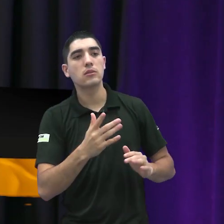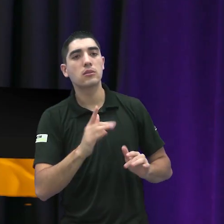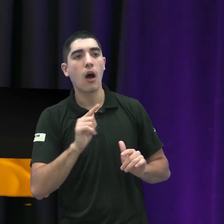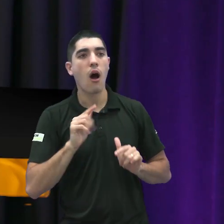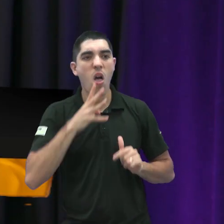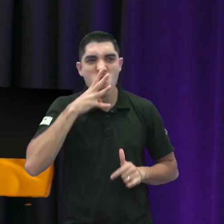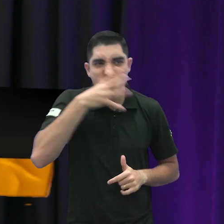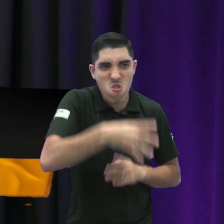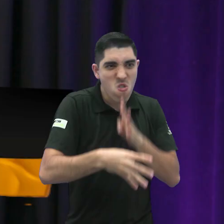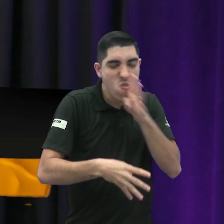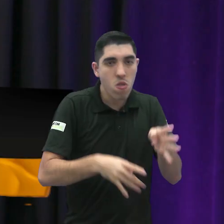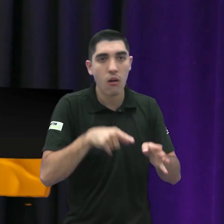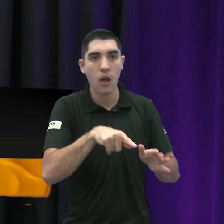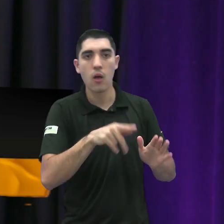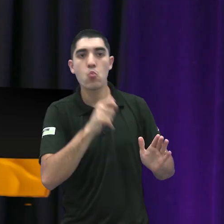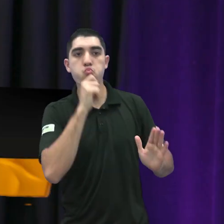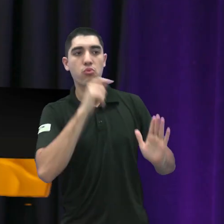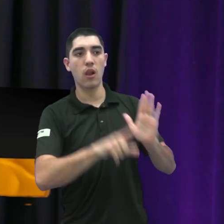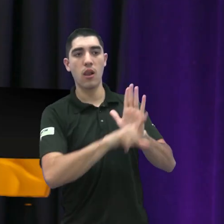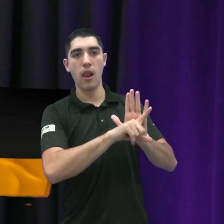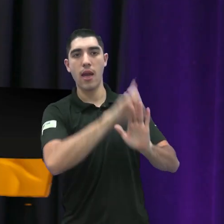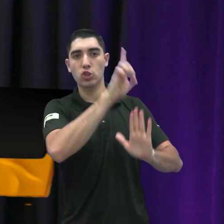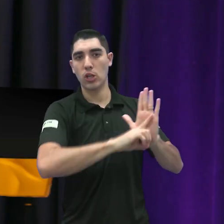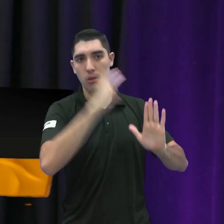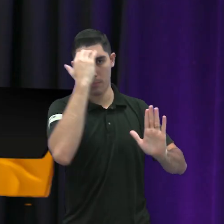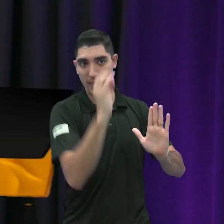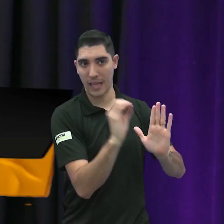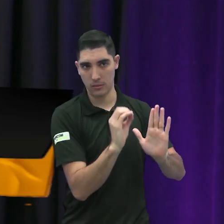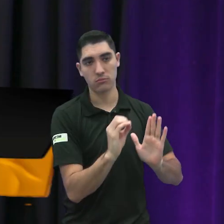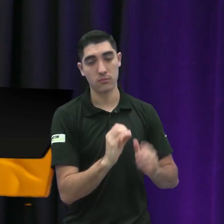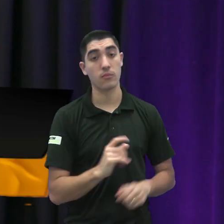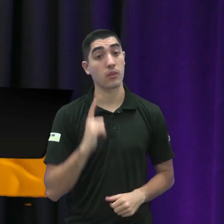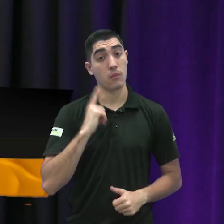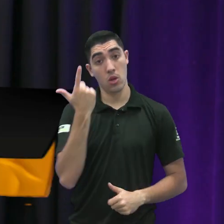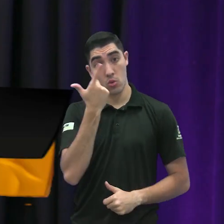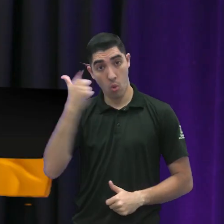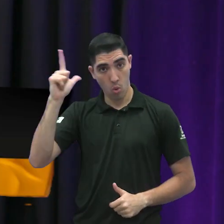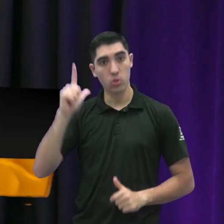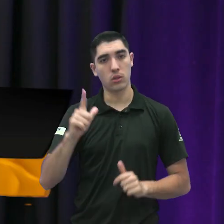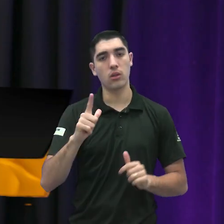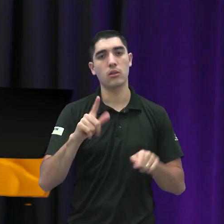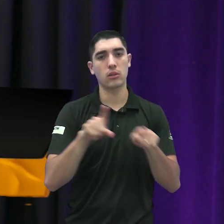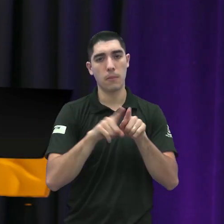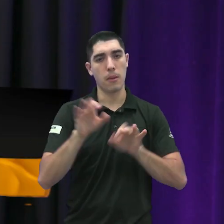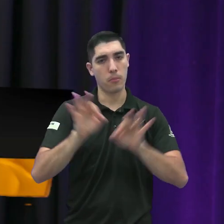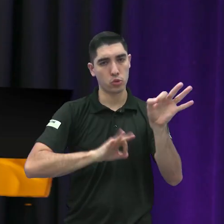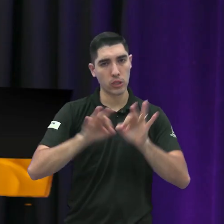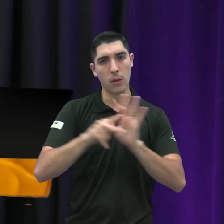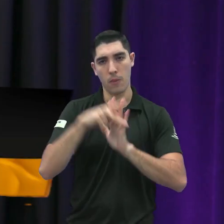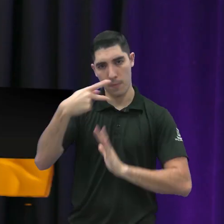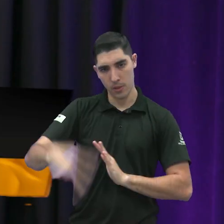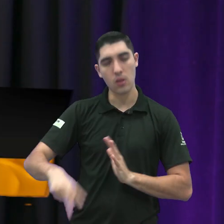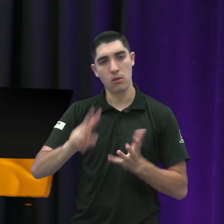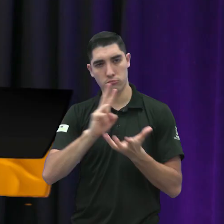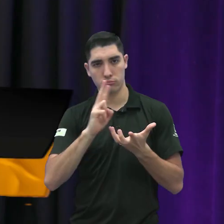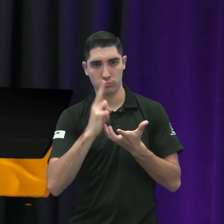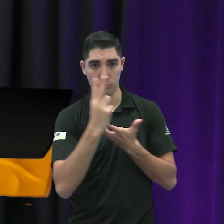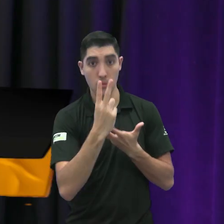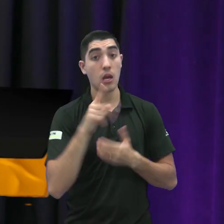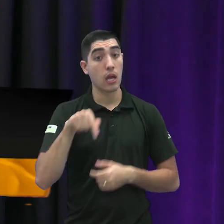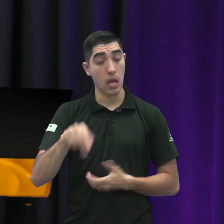adolescentes. E o interessante é que ele vem para complementar uma outra atividade, que é do Conselho Tutelar, né? O Conselho Tutelar anualmente